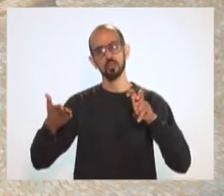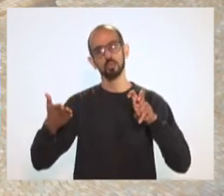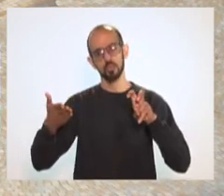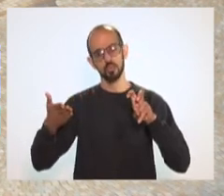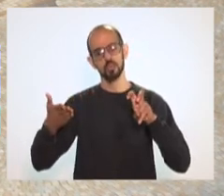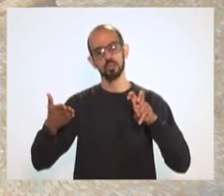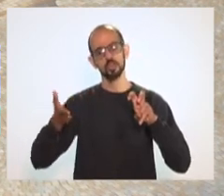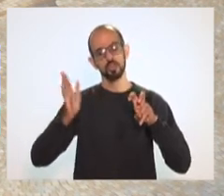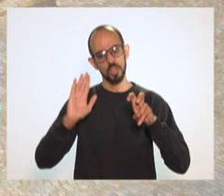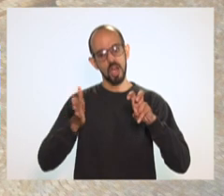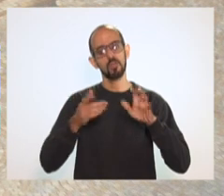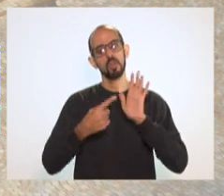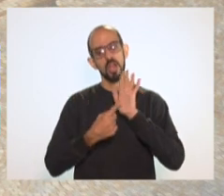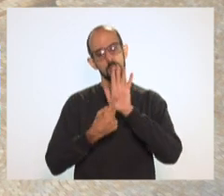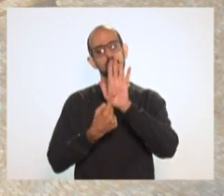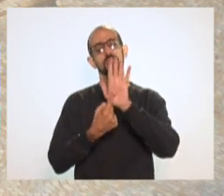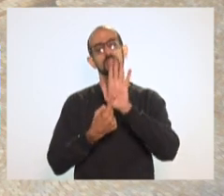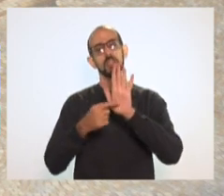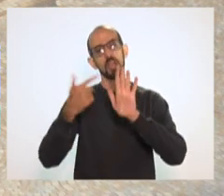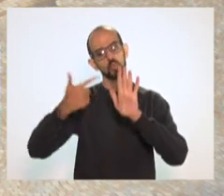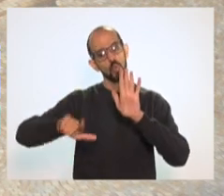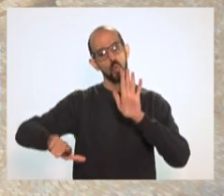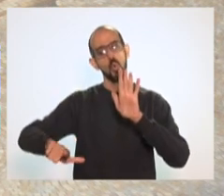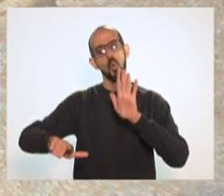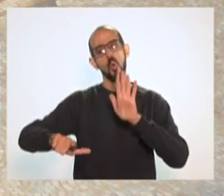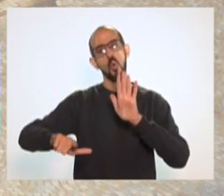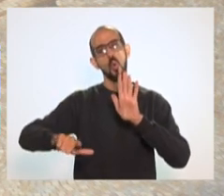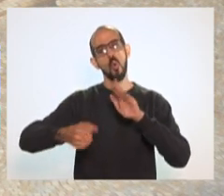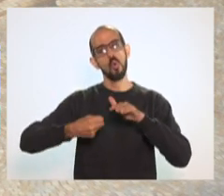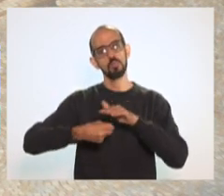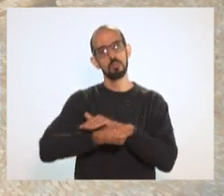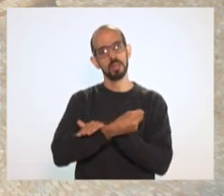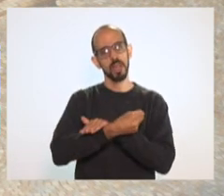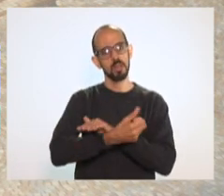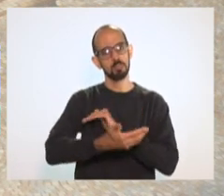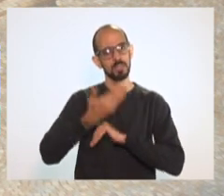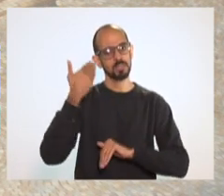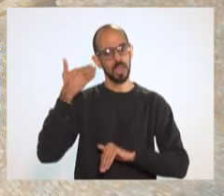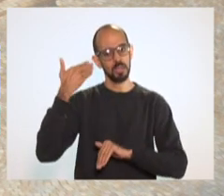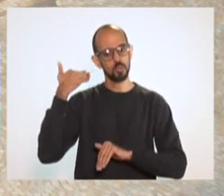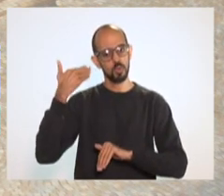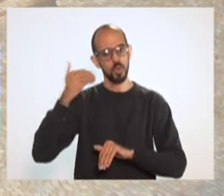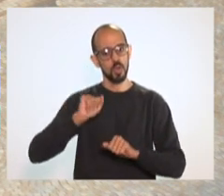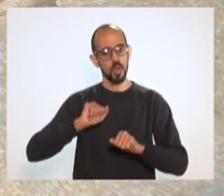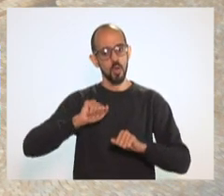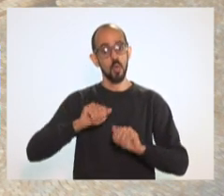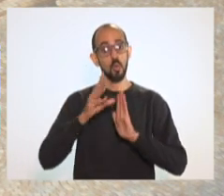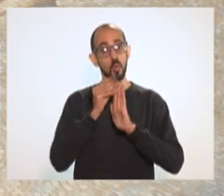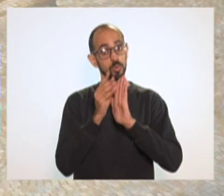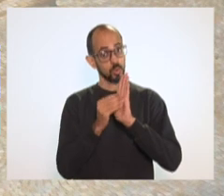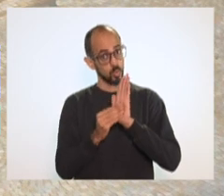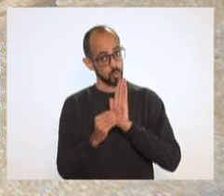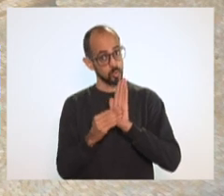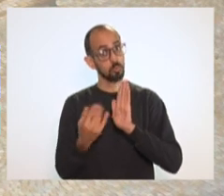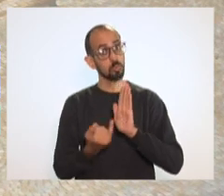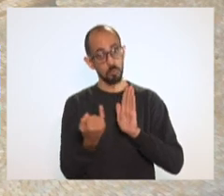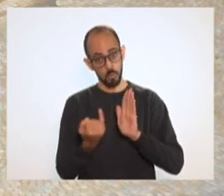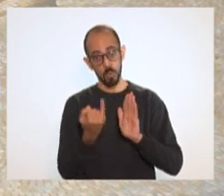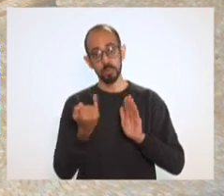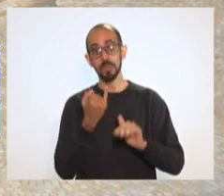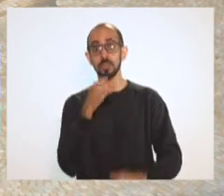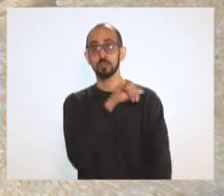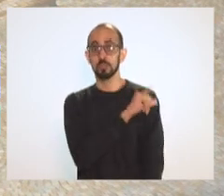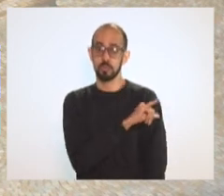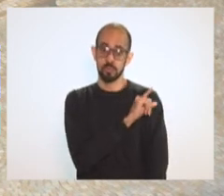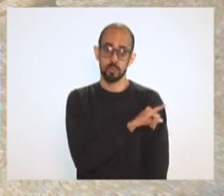já foi apresentada em outra legislatura. Conversei com ele há pouco. A matéria é valiosa e importantíssima para o Rio de